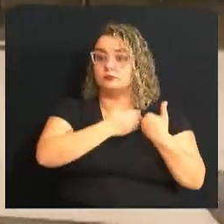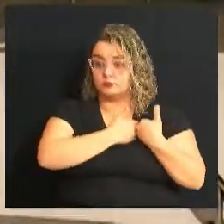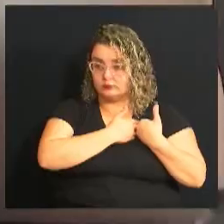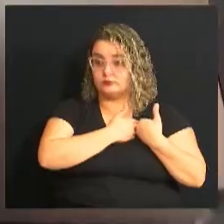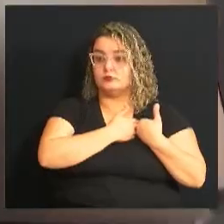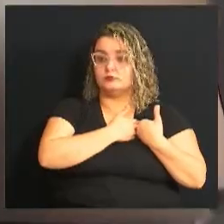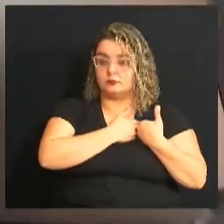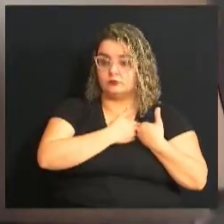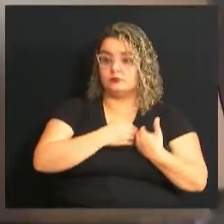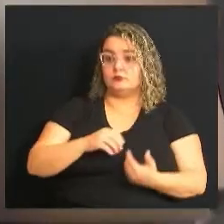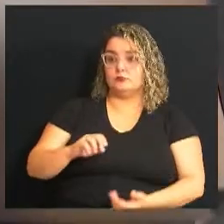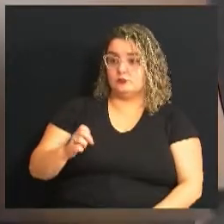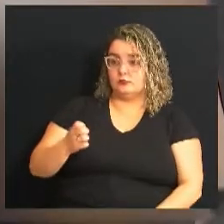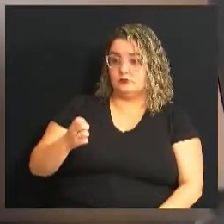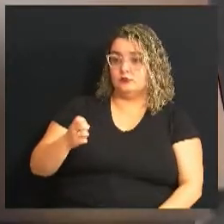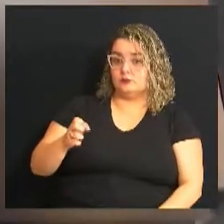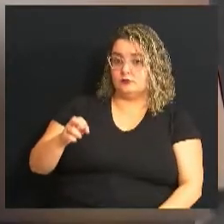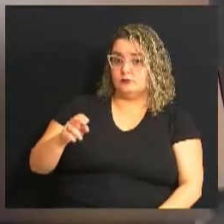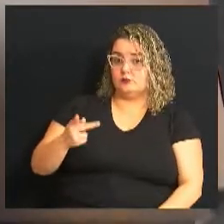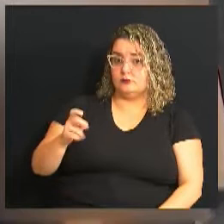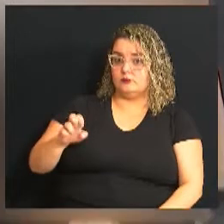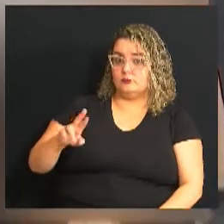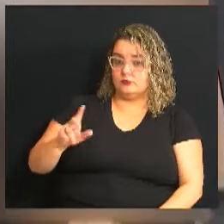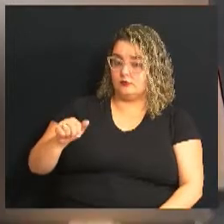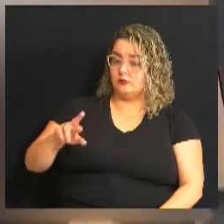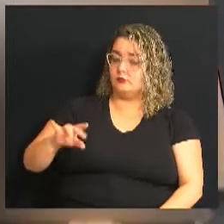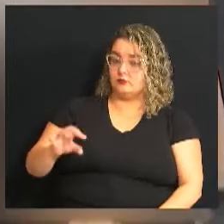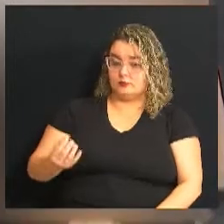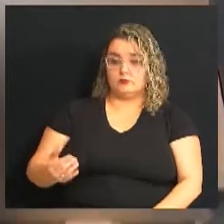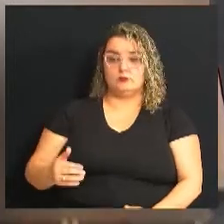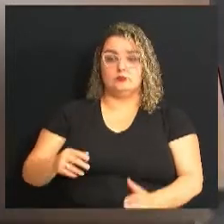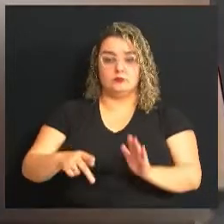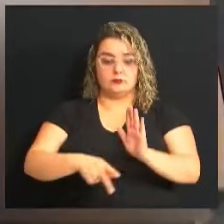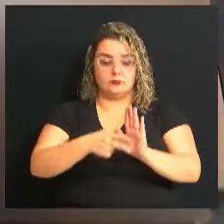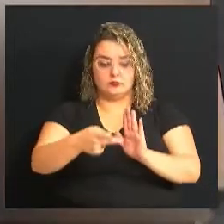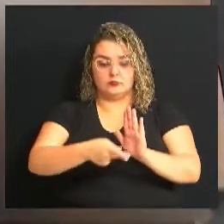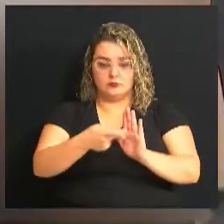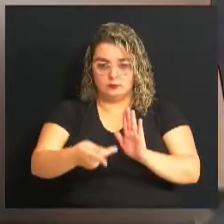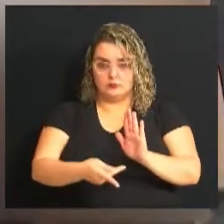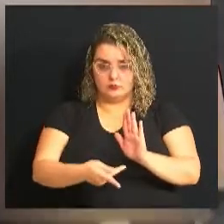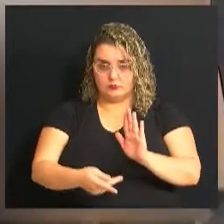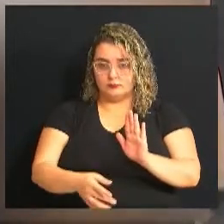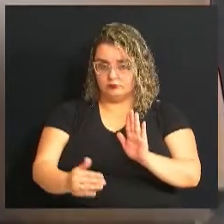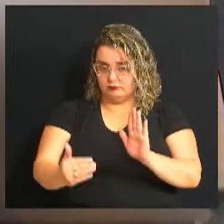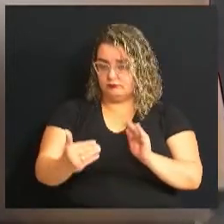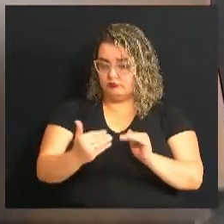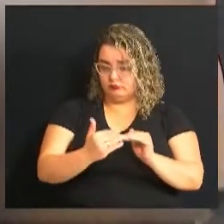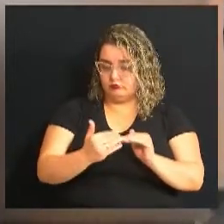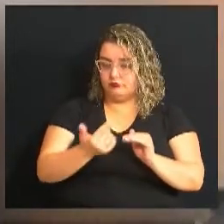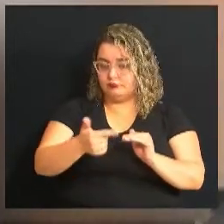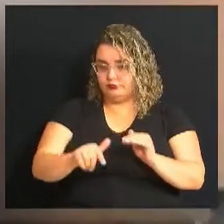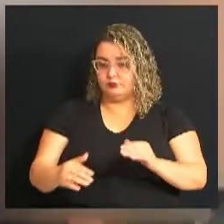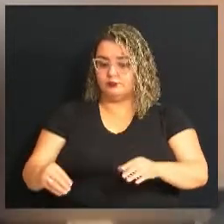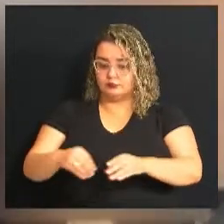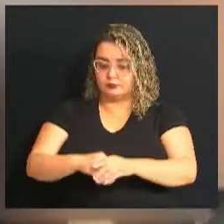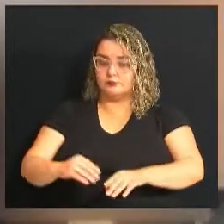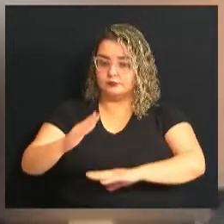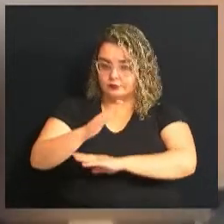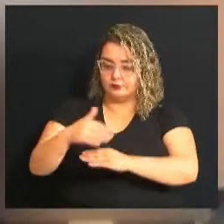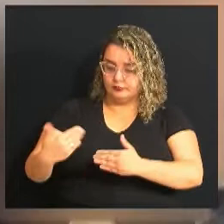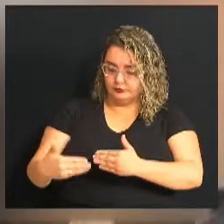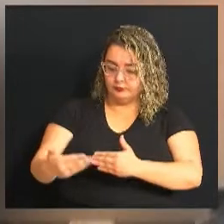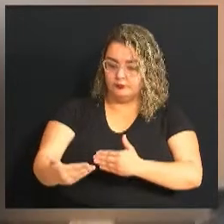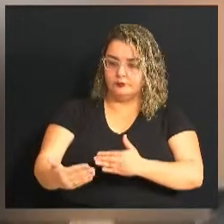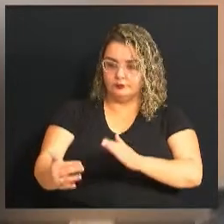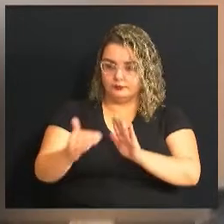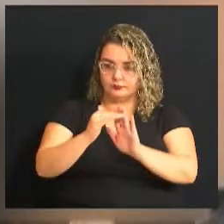o erário. As propostas que receberam parecer favorável continuam tramitando na Câmara e estão aptas a serem